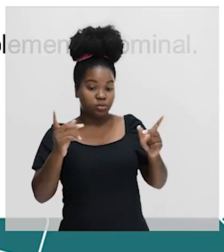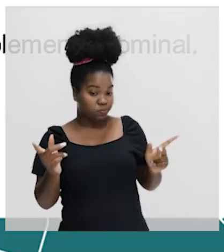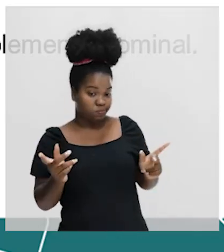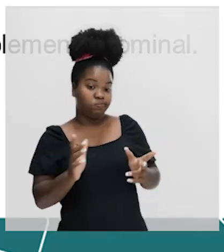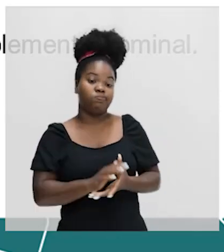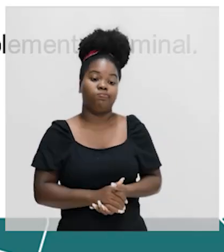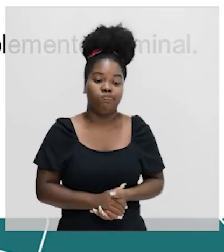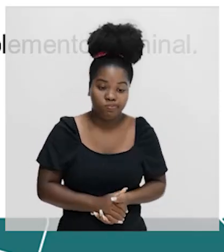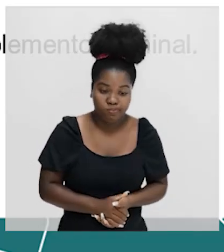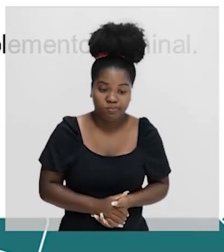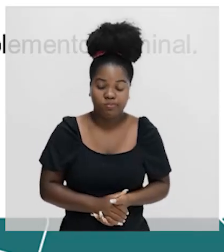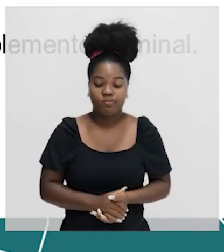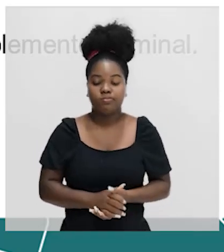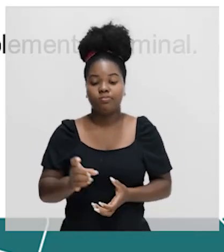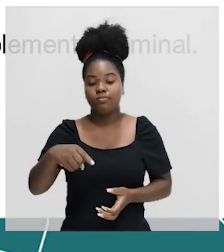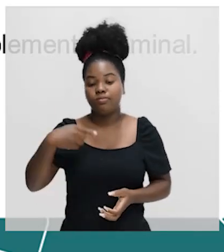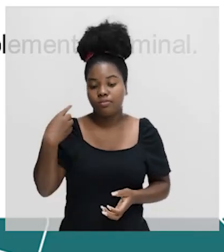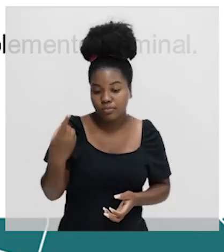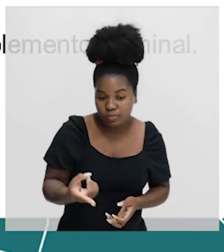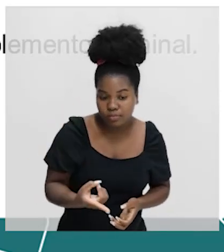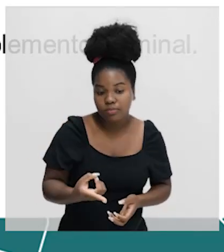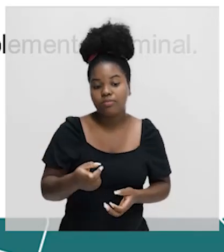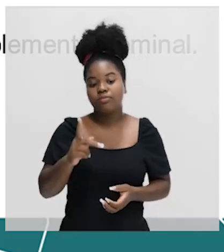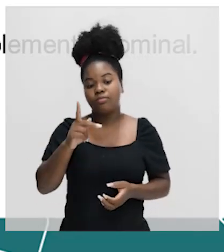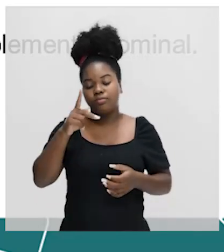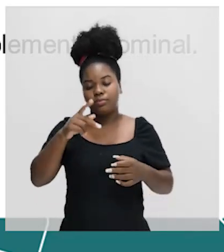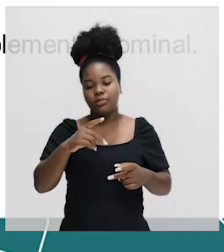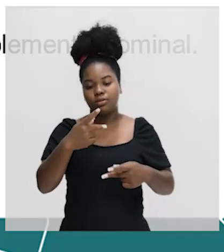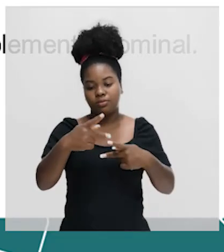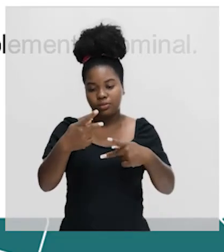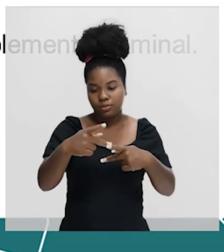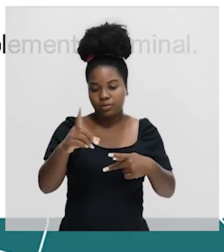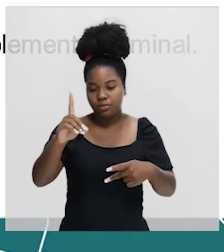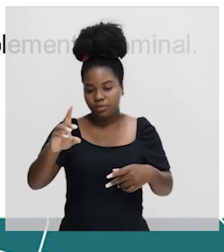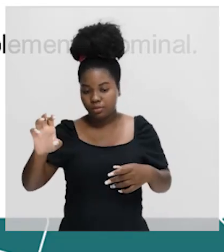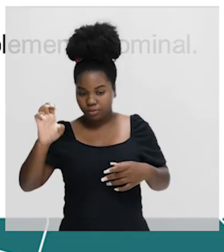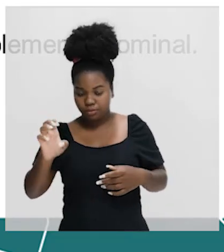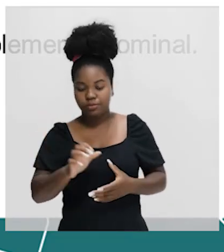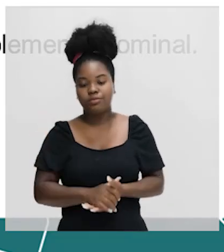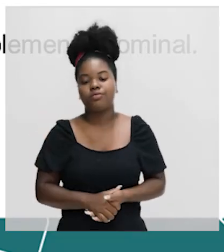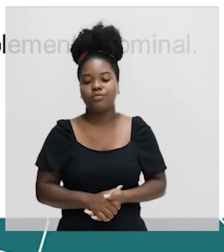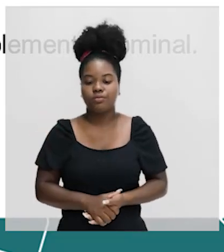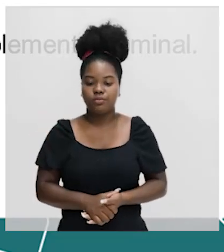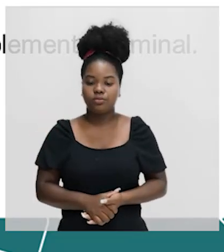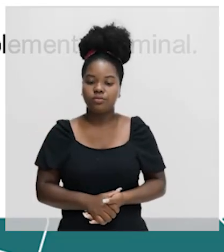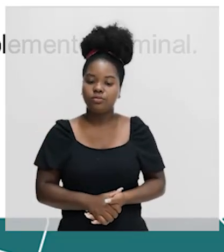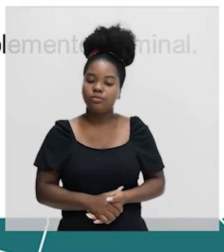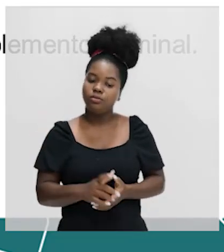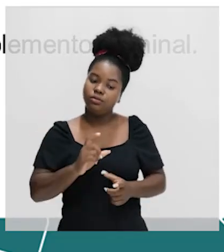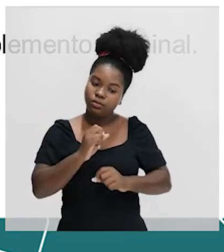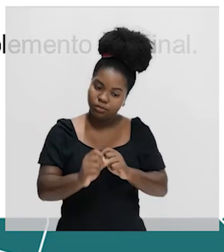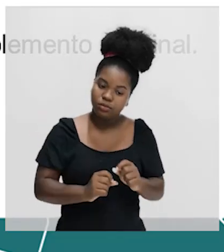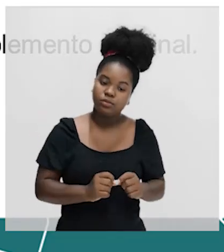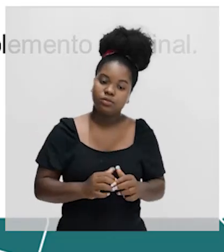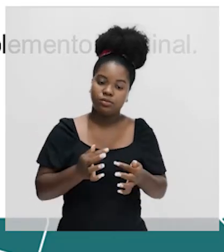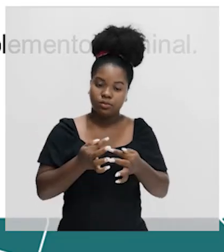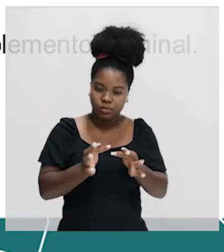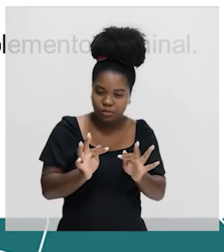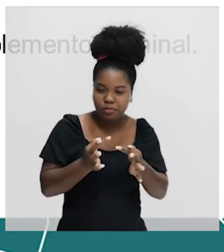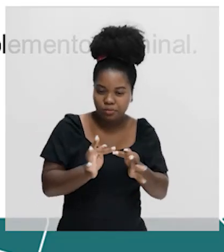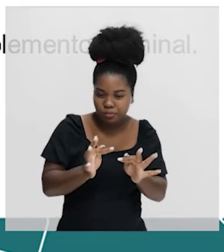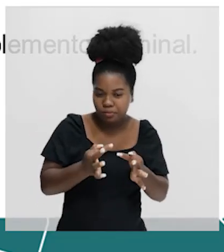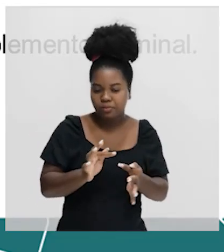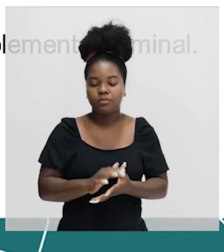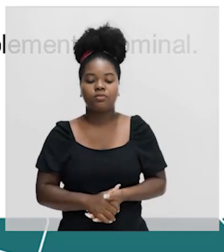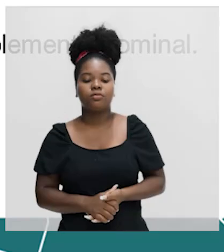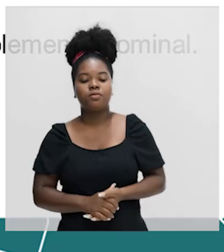preposição de, servindo como um complemento nominal, já entra aí um pouquinho a parte da sintaxe. Não